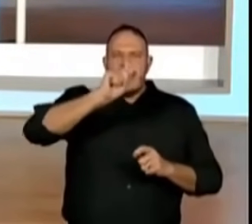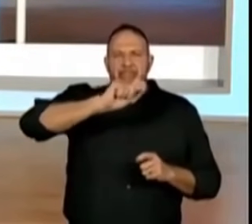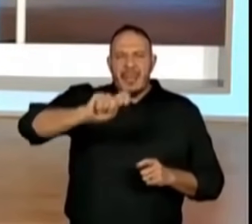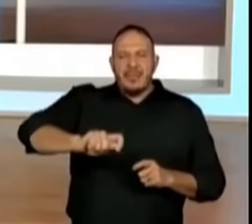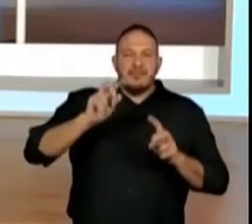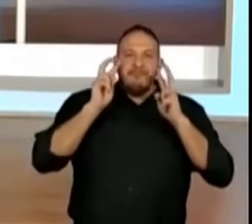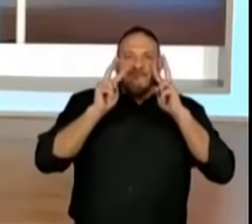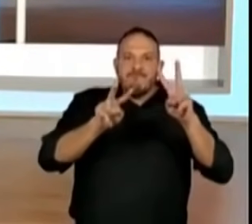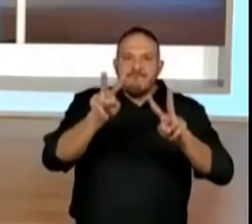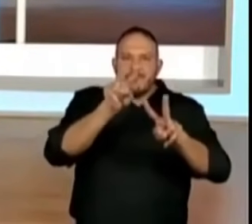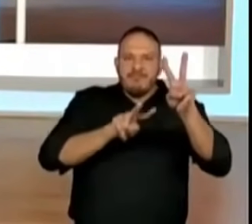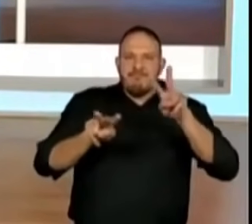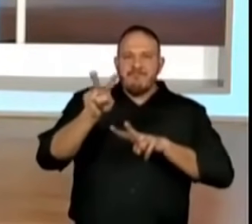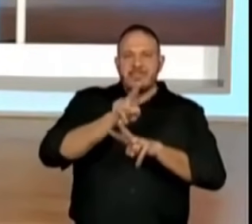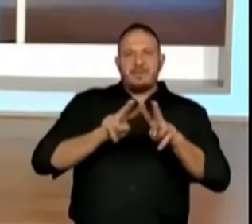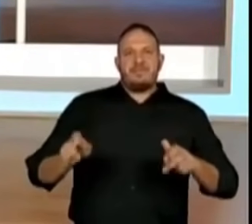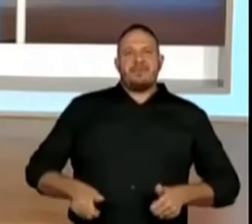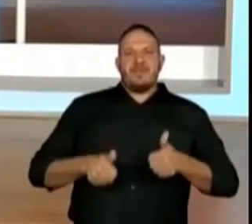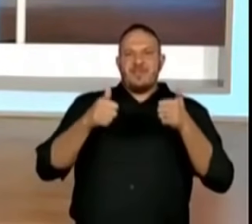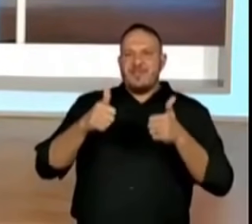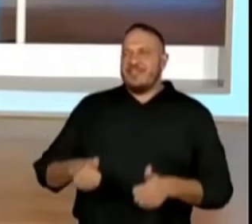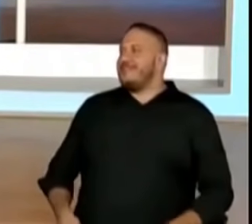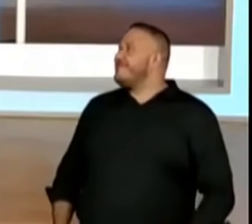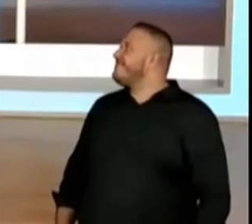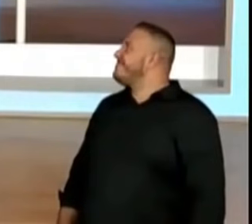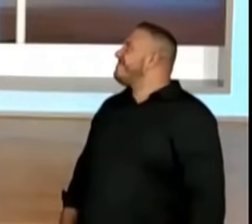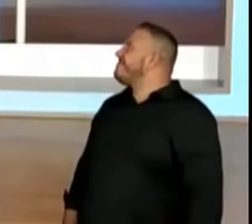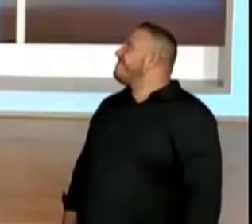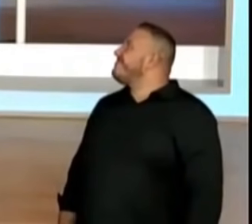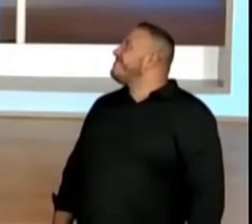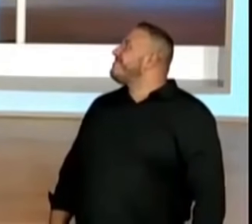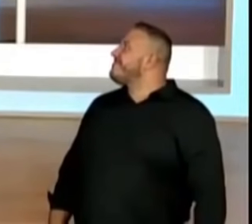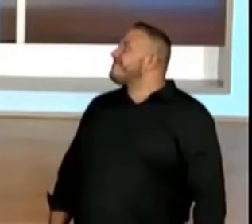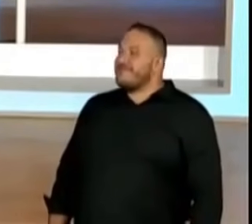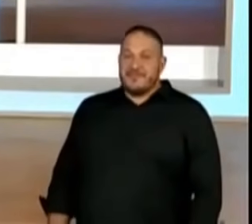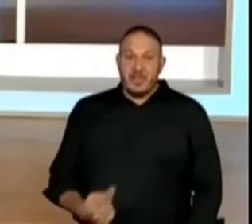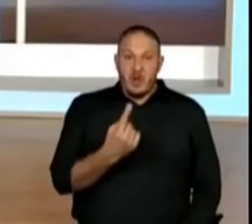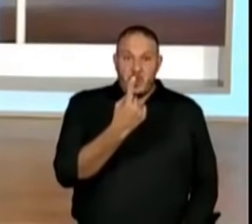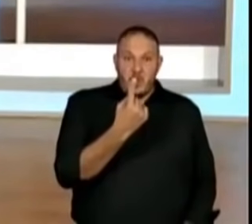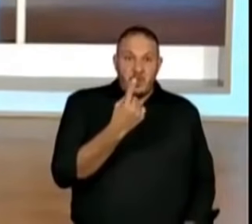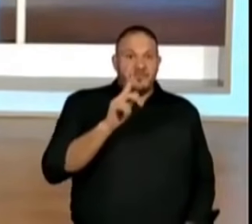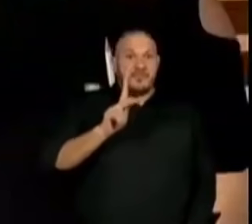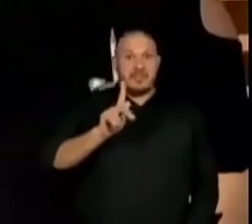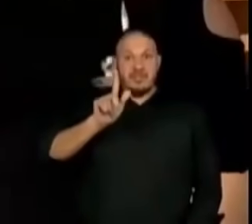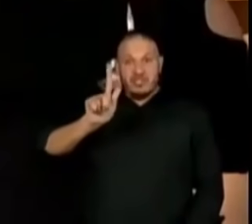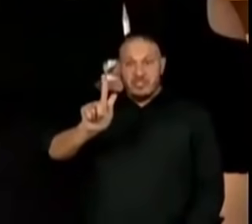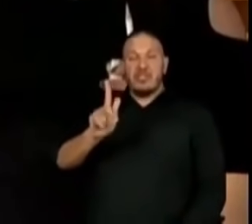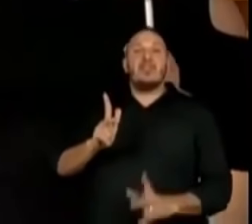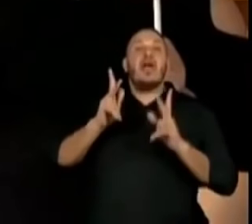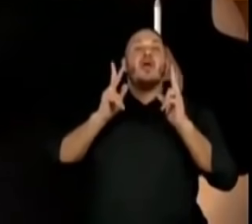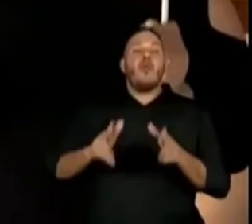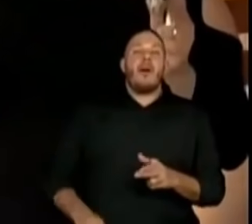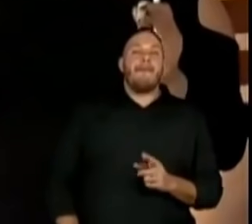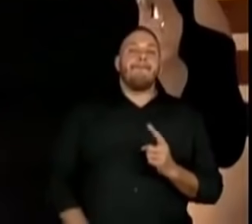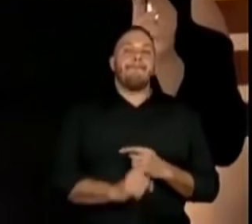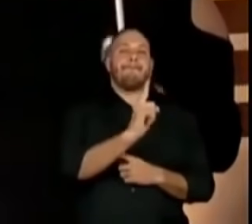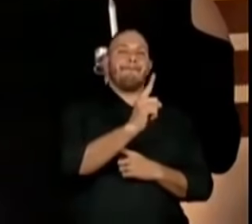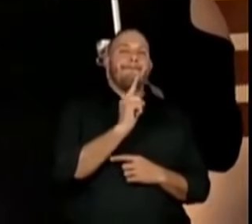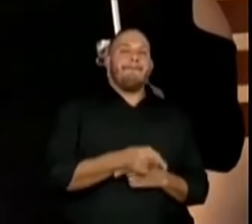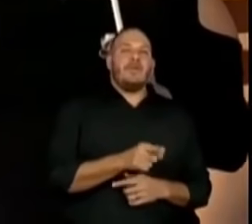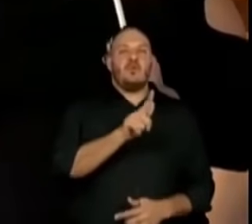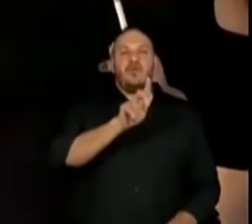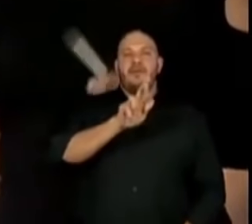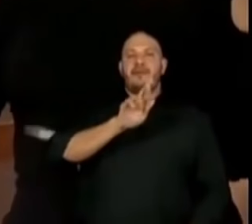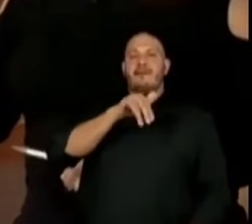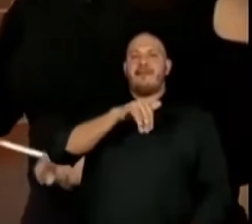vocês, ok? Então vamos lá. 1 quilo igual a 1.000 gramas, ok? 1 quilo igual